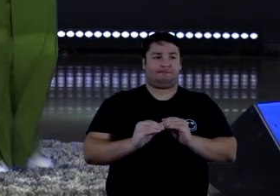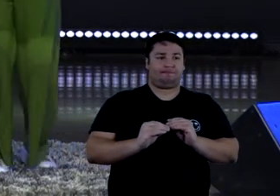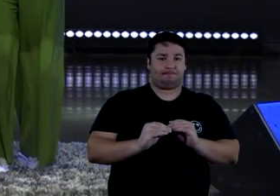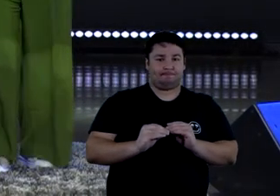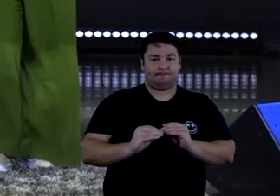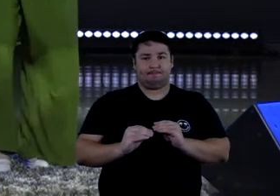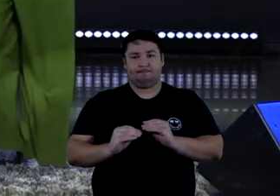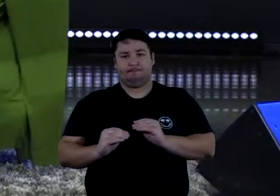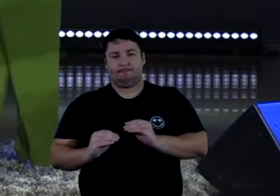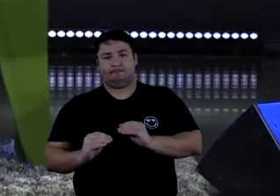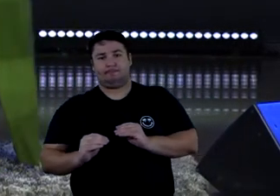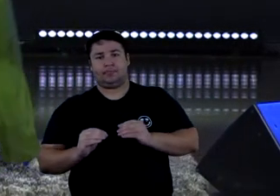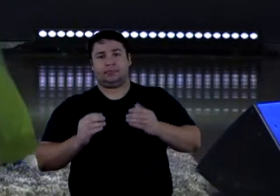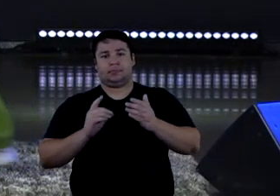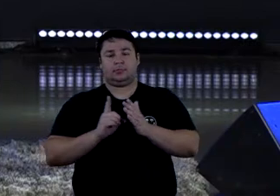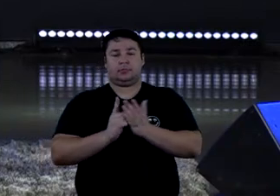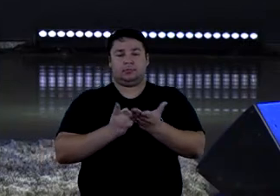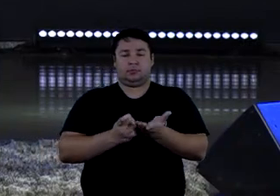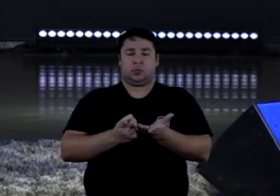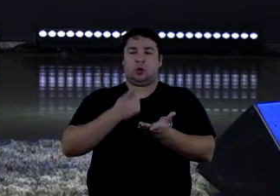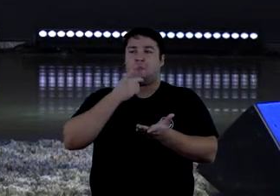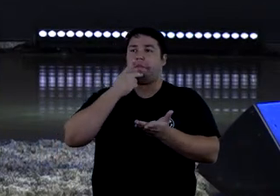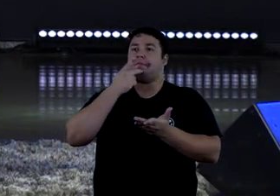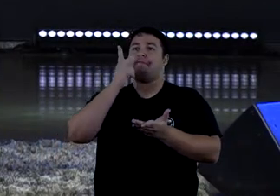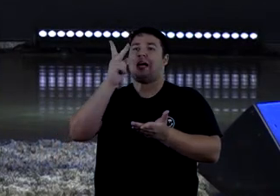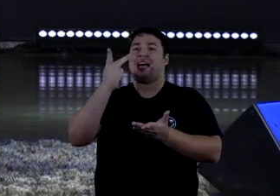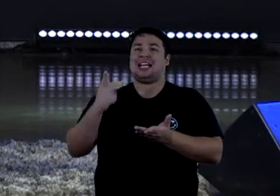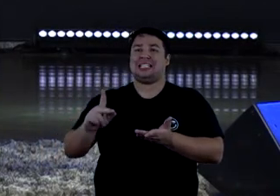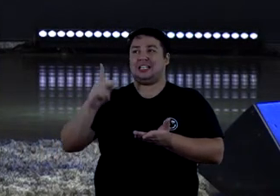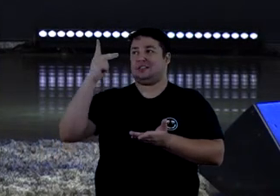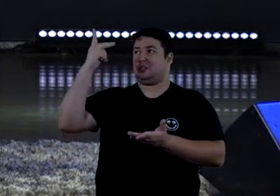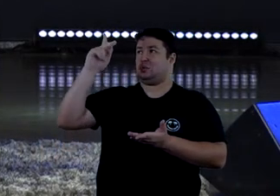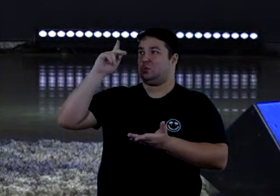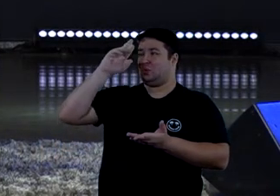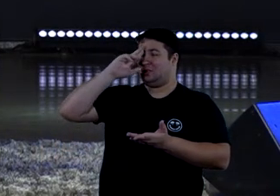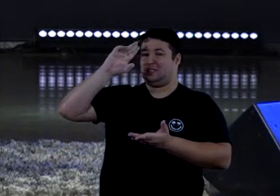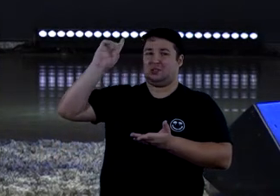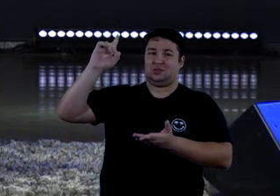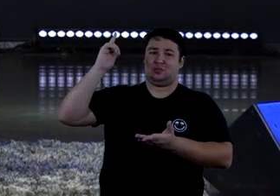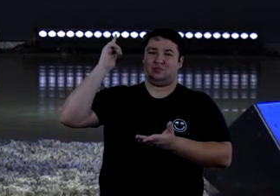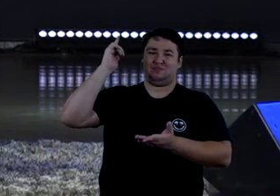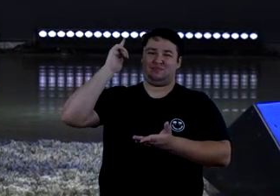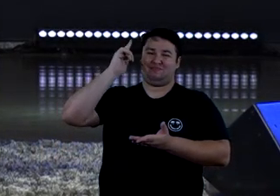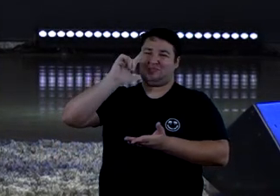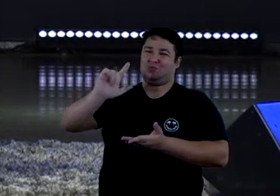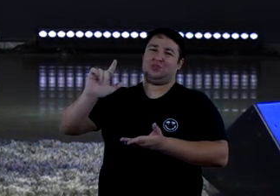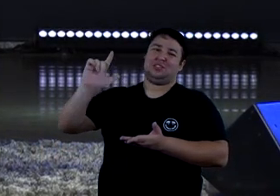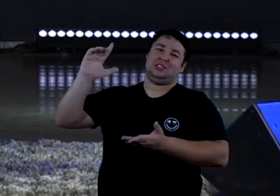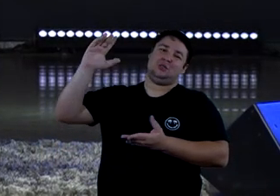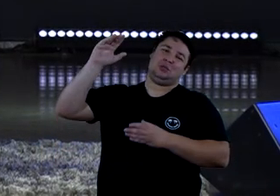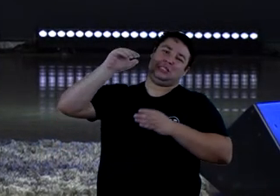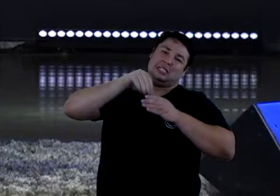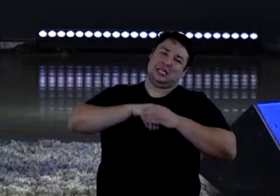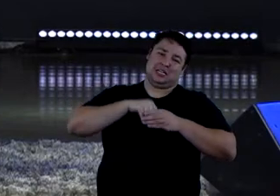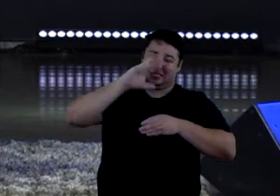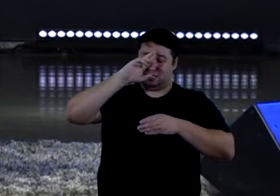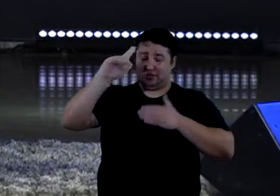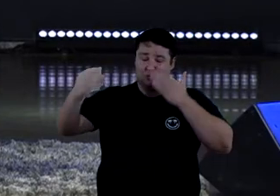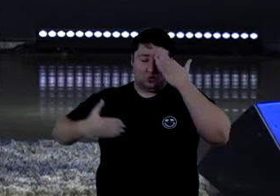foi alcançado pela tua palavra. Obrigada, obrigada, obrigada, obrigada pela vida de cada um deles.